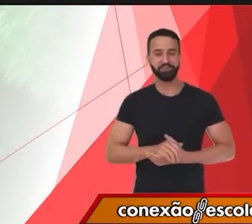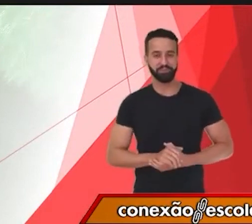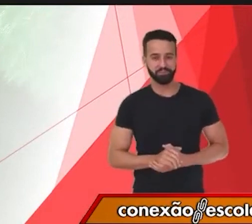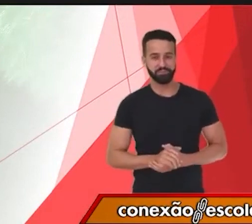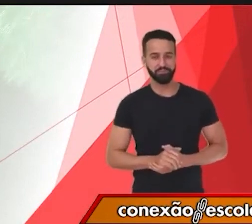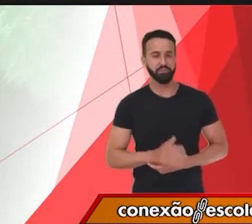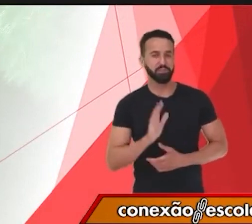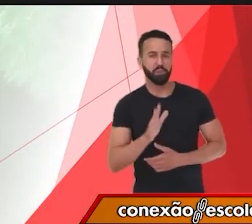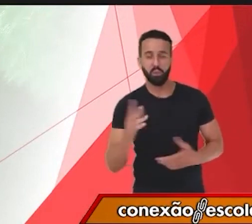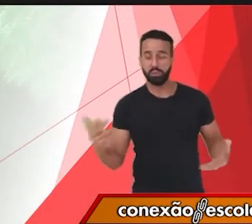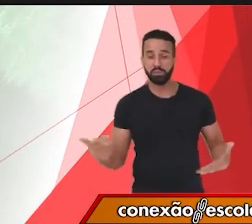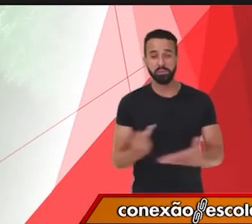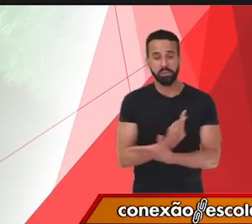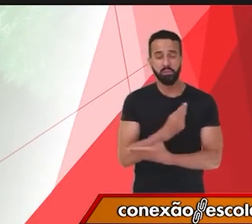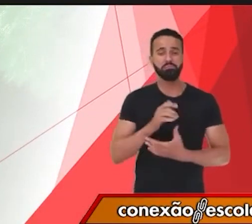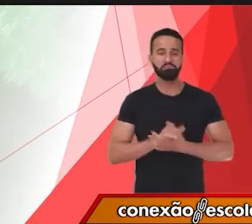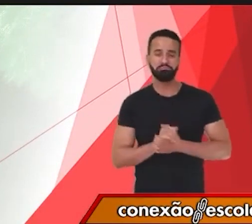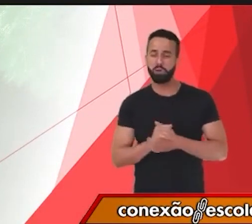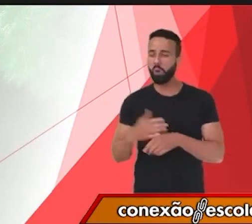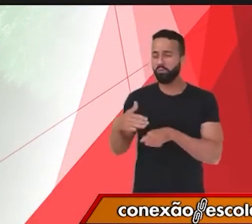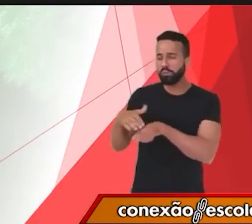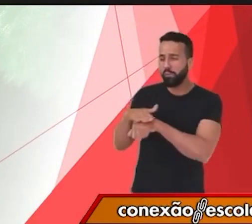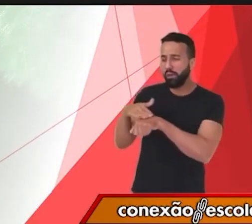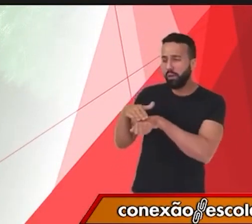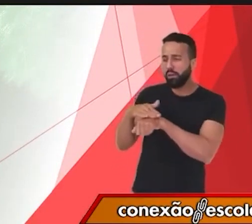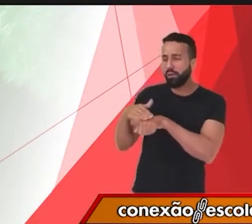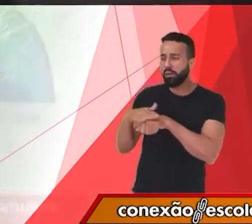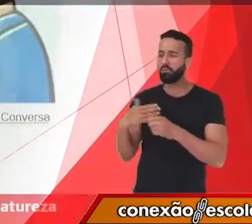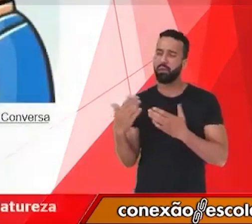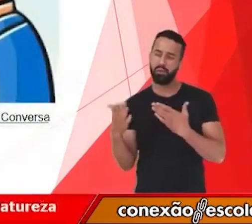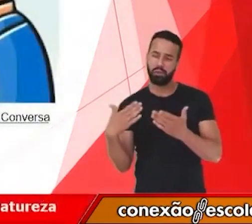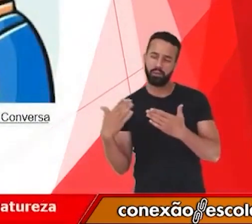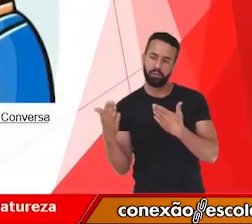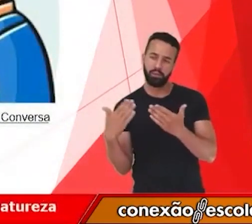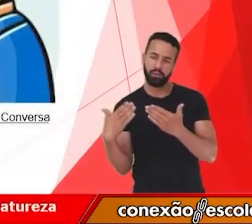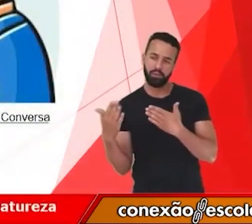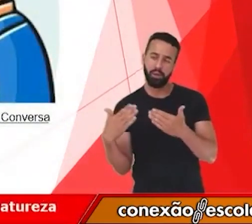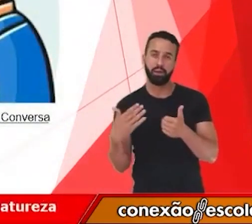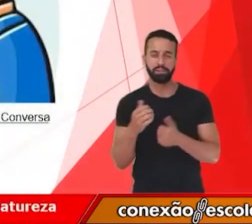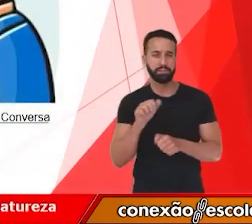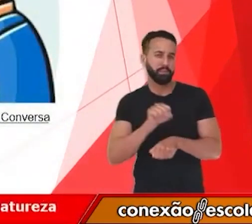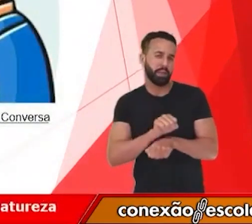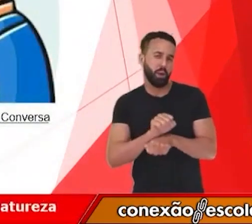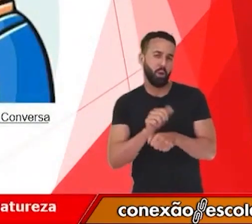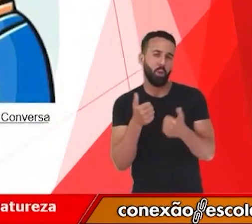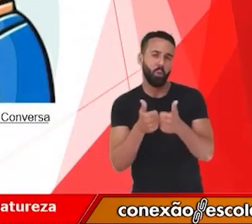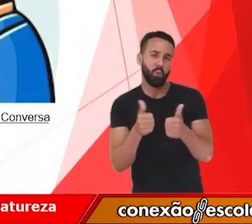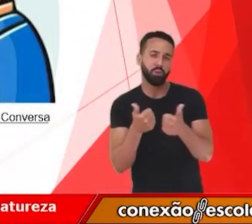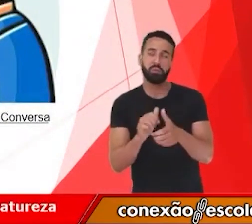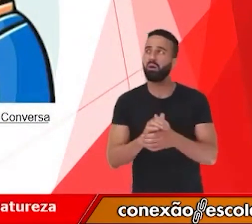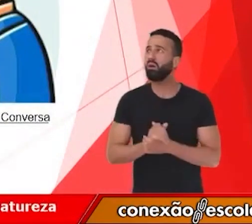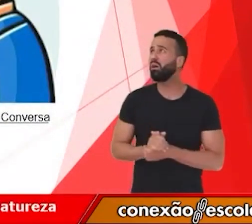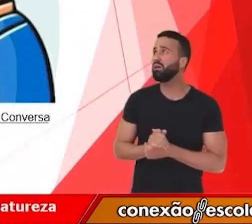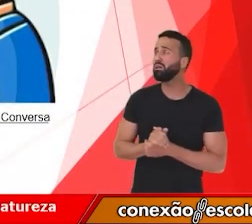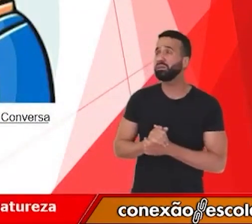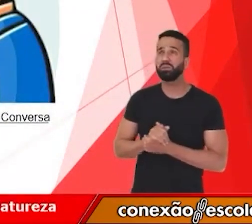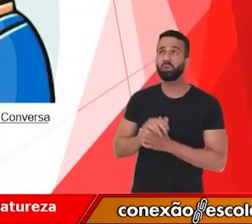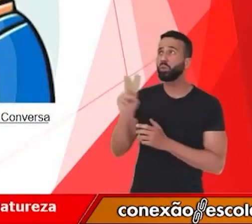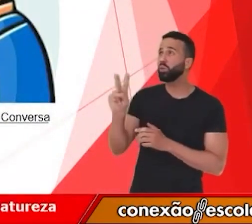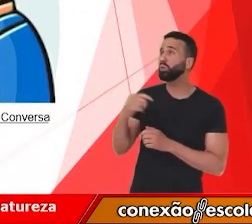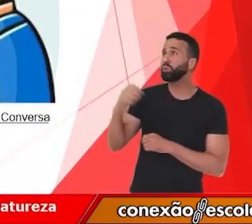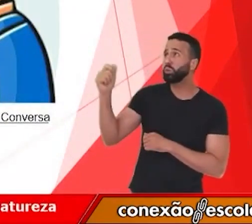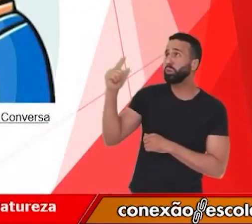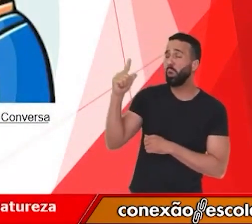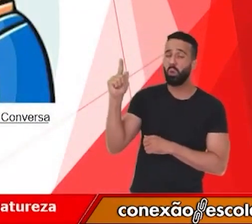com você de puxar assunto com alguém, por exemplo, ao esperar um ônibus? A pessoa olha para o céu e fala, ai, que sol quente. O